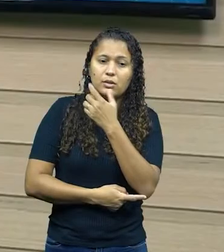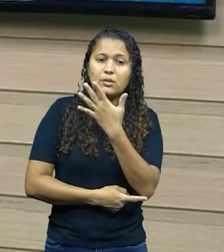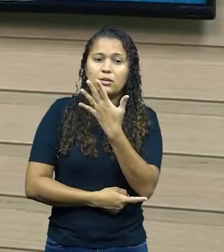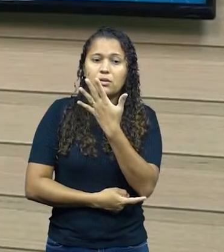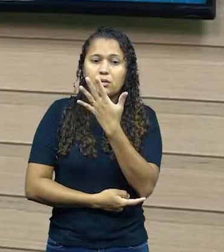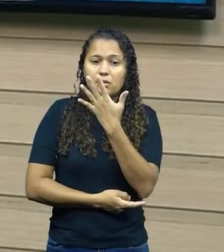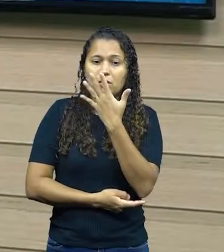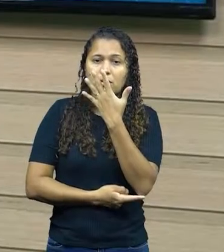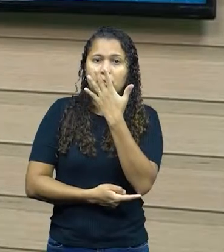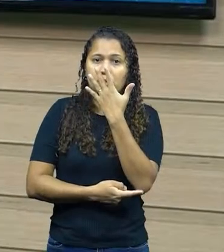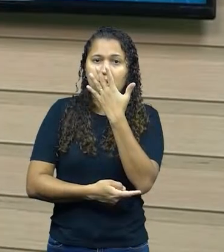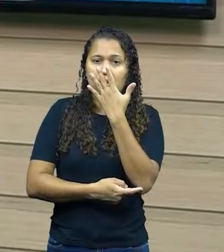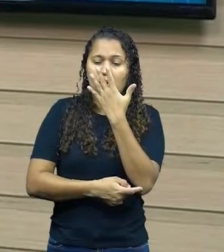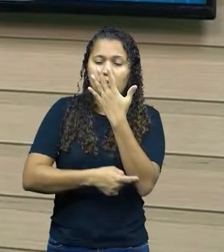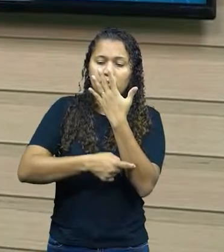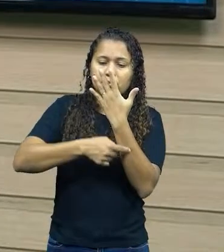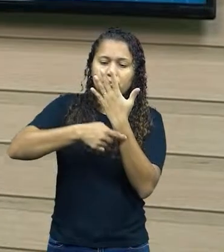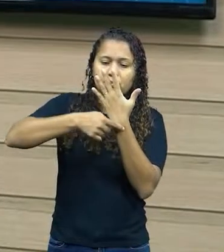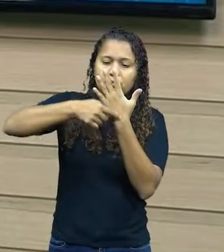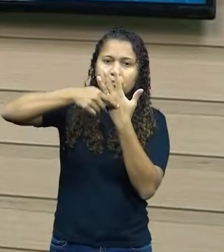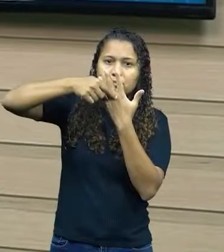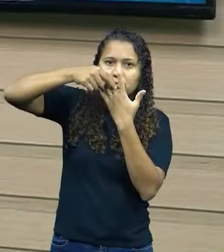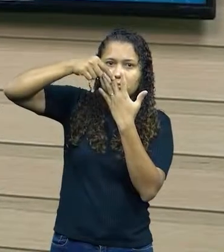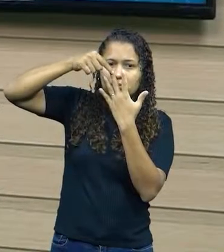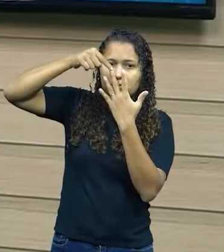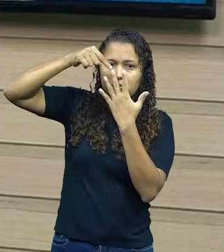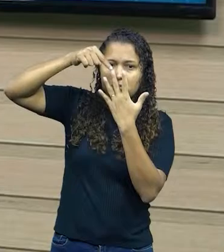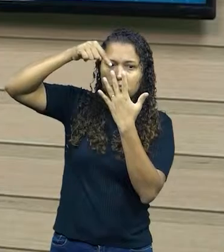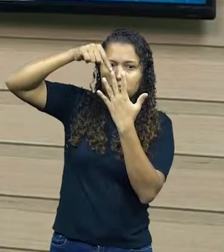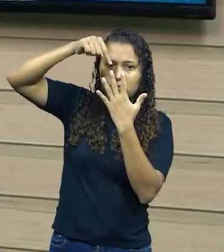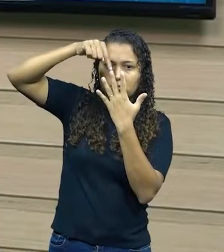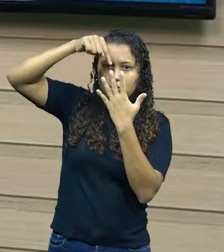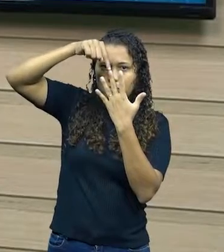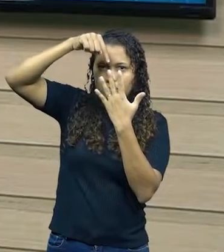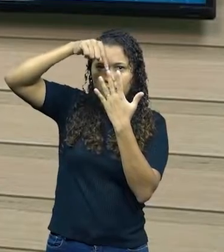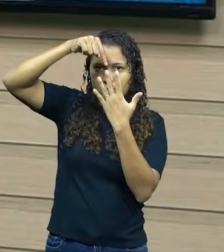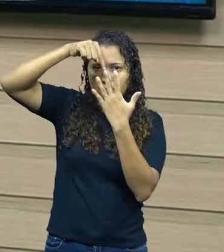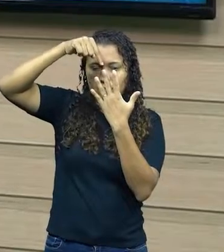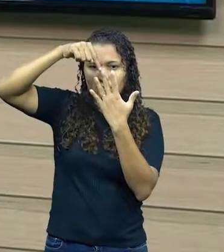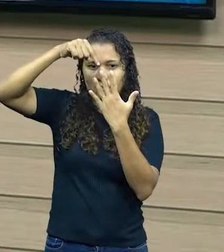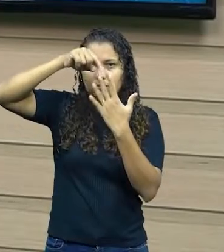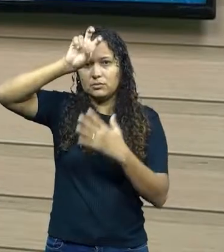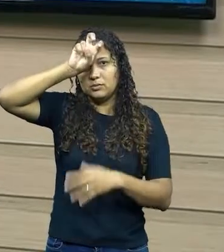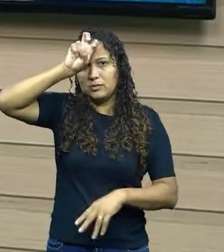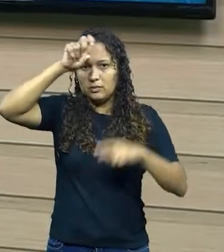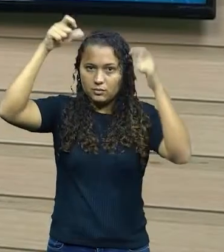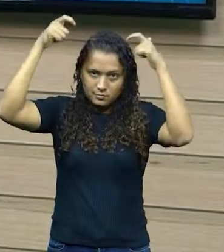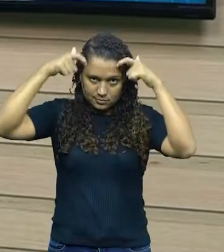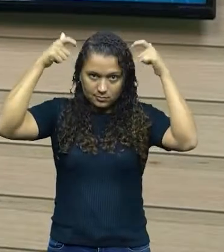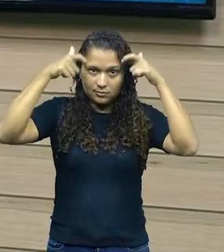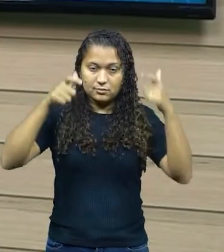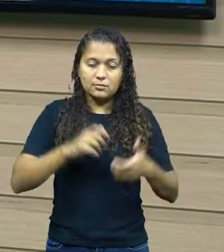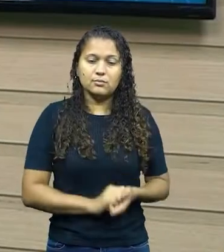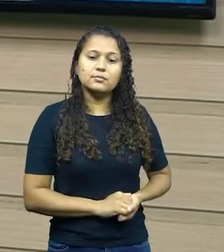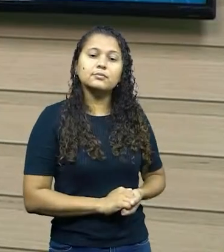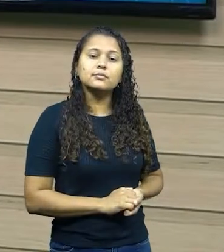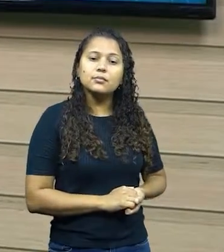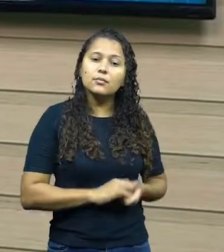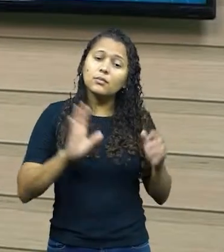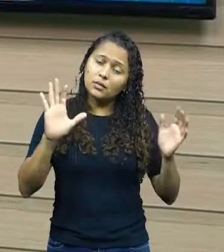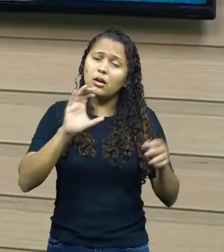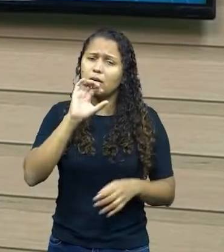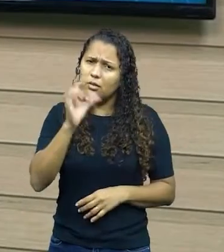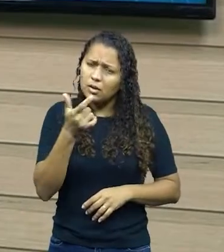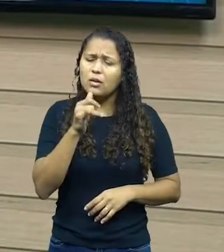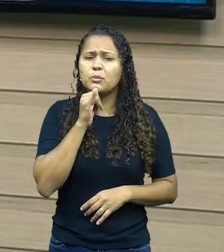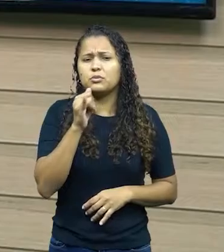faraó. Ou seja, ela começava aqui no início do cotovelozinho e ela ia até o dedo médio da mão desse faraó. E óbvio